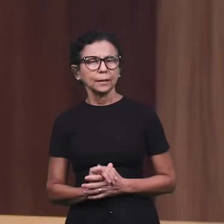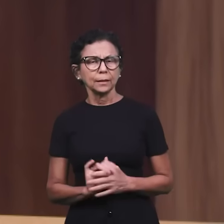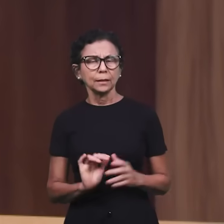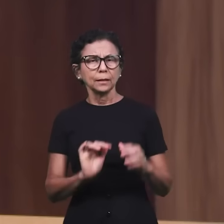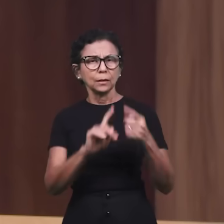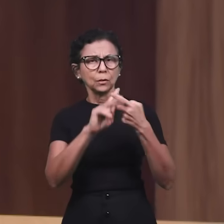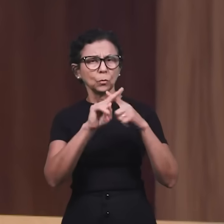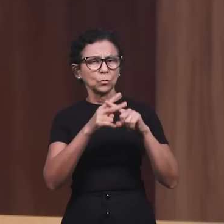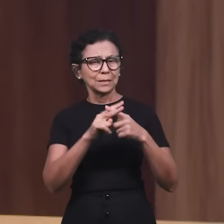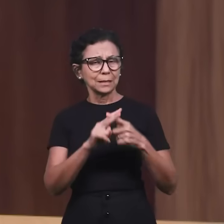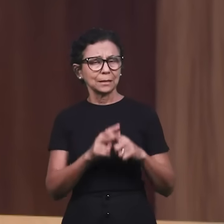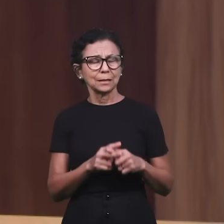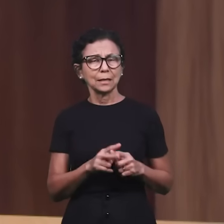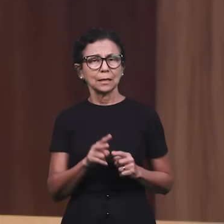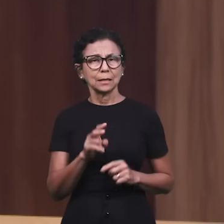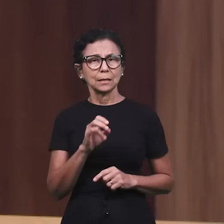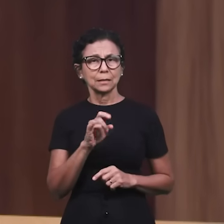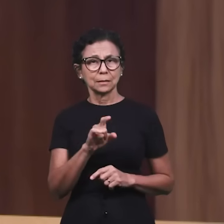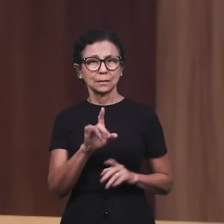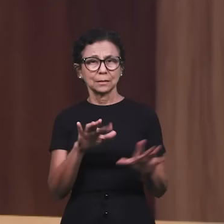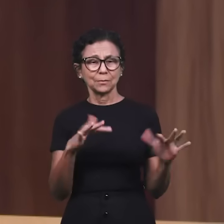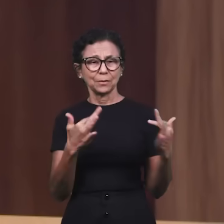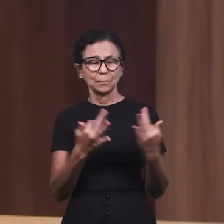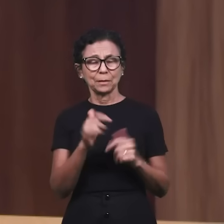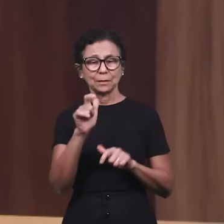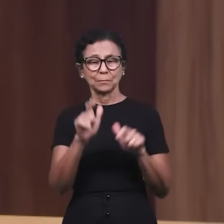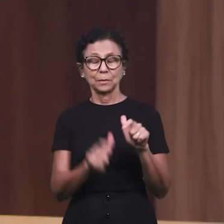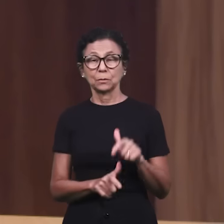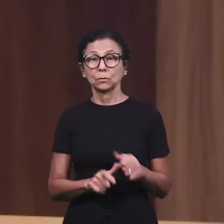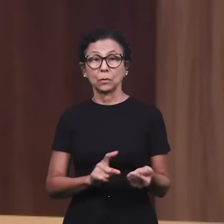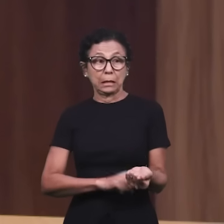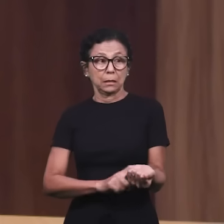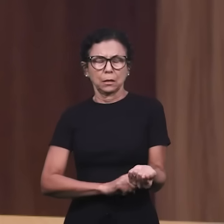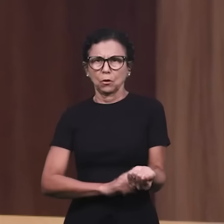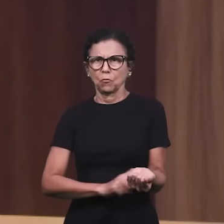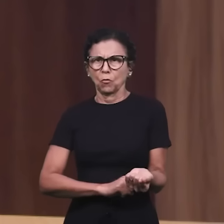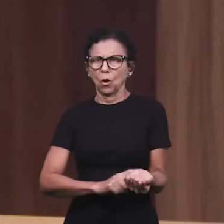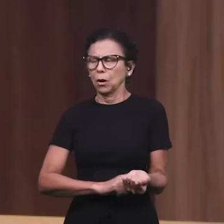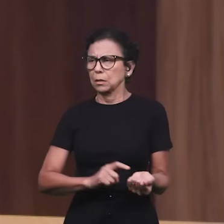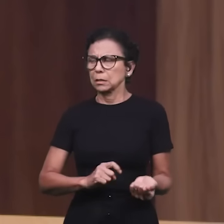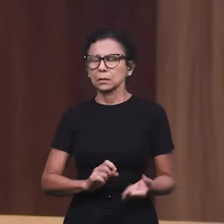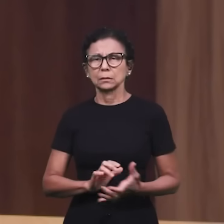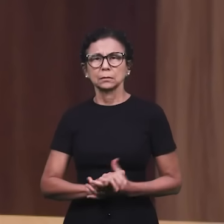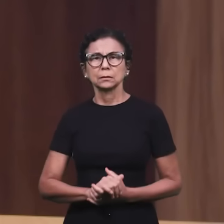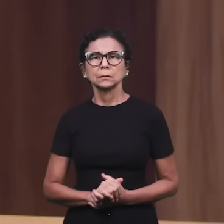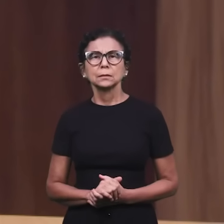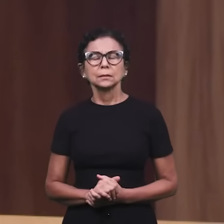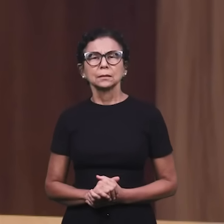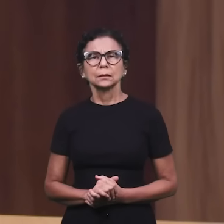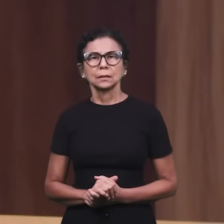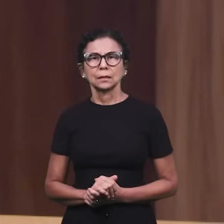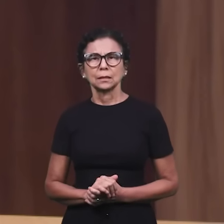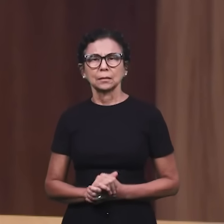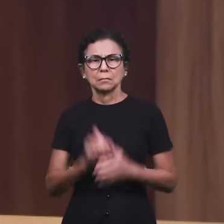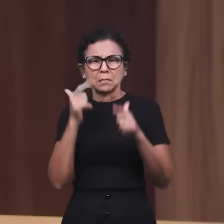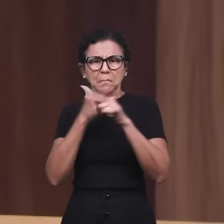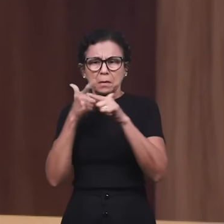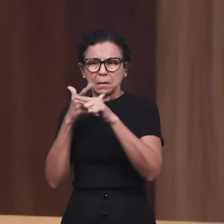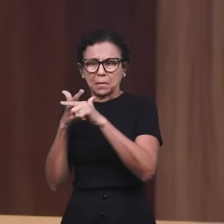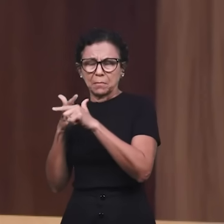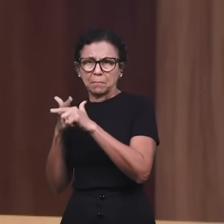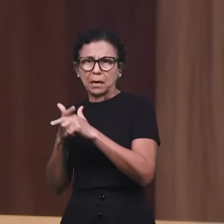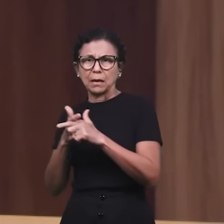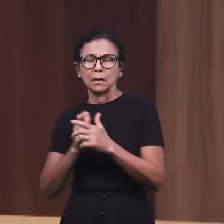várias, se nós somos pessoas explosivas, o Senhor, através do Espírito Santo, quer trabalhar no